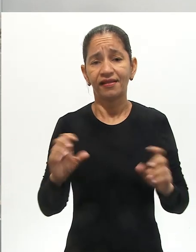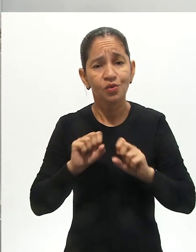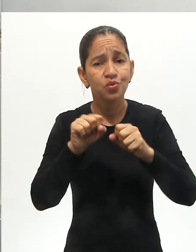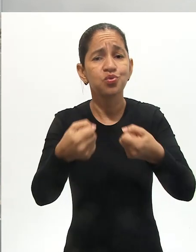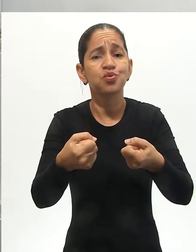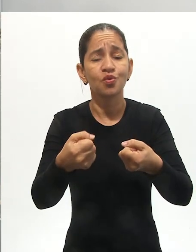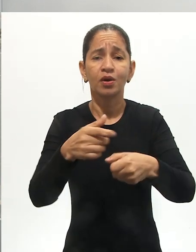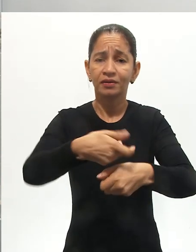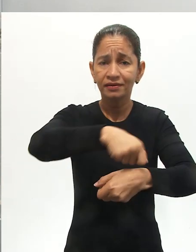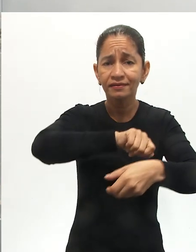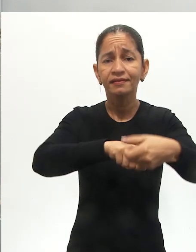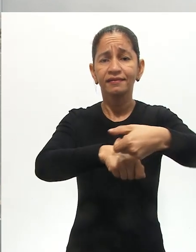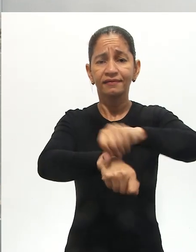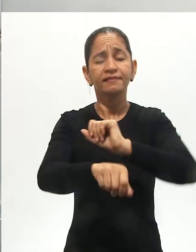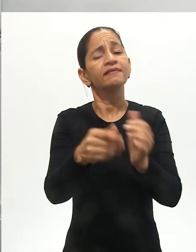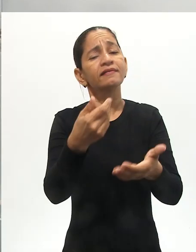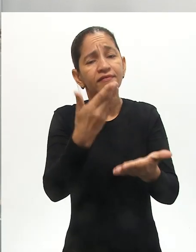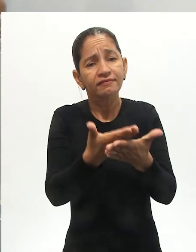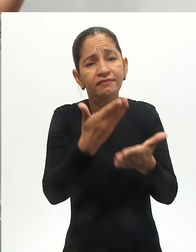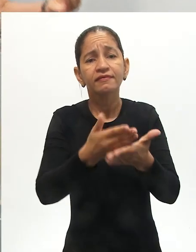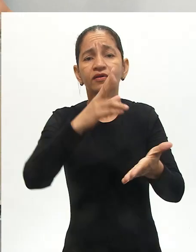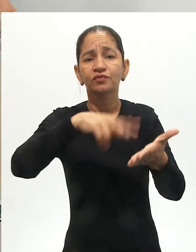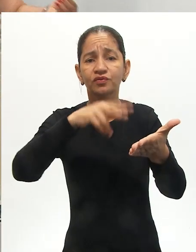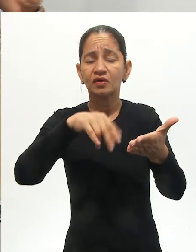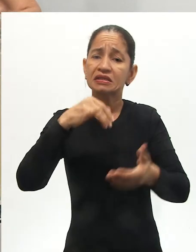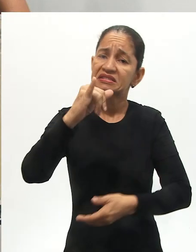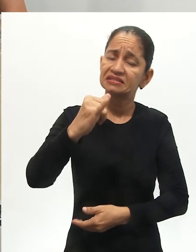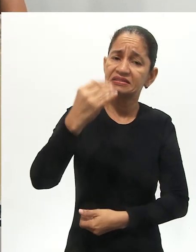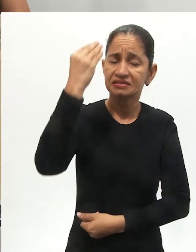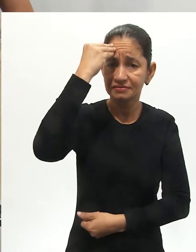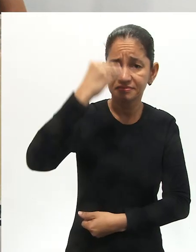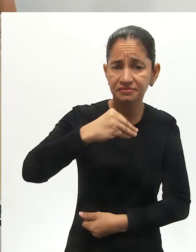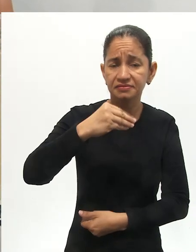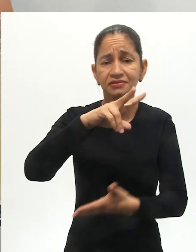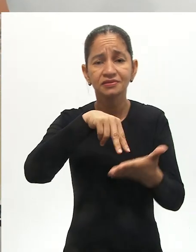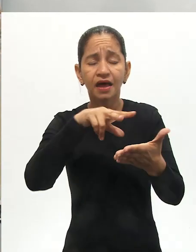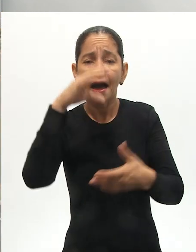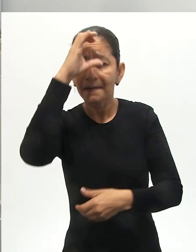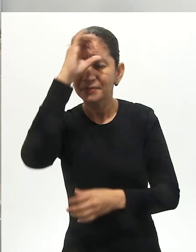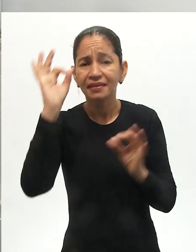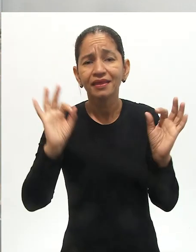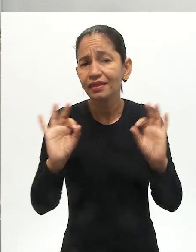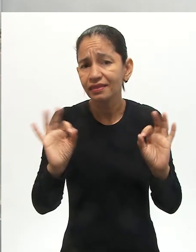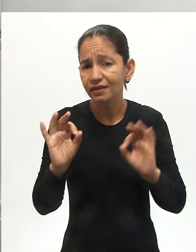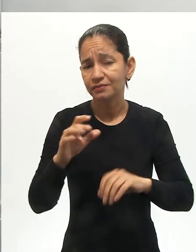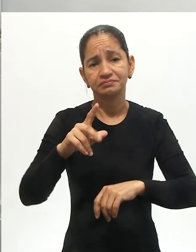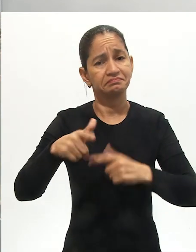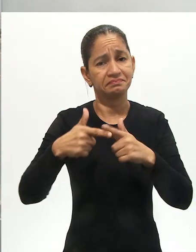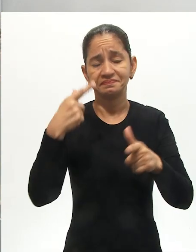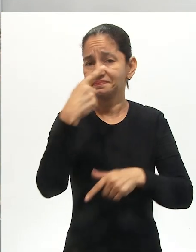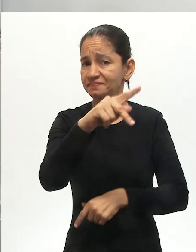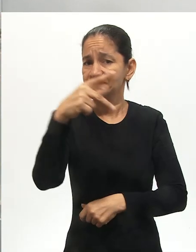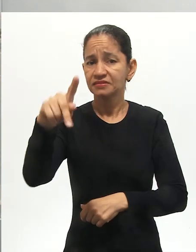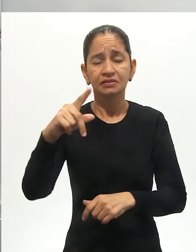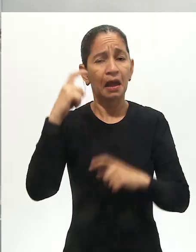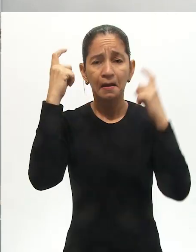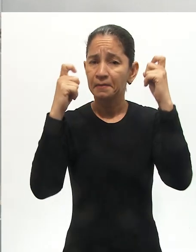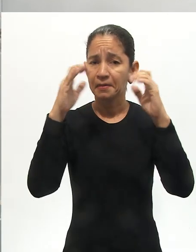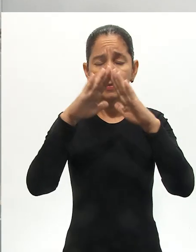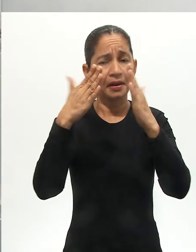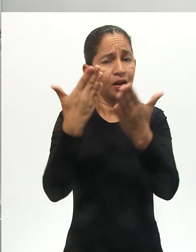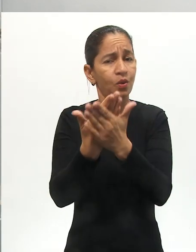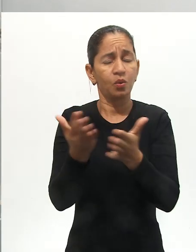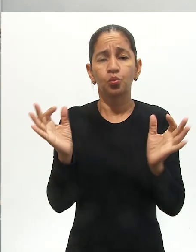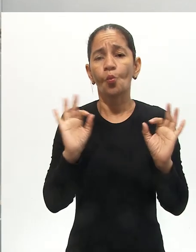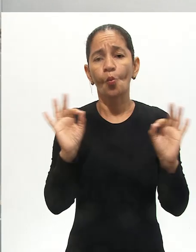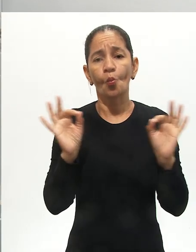depende do seu esforço. Então, o sucesso ou o fracasso escolar é algo individual e a escola não